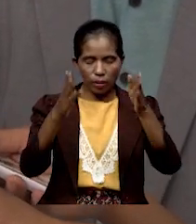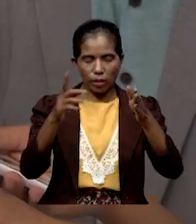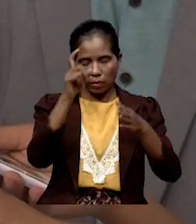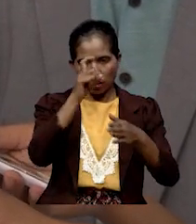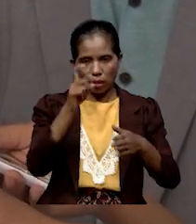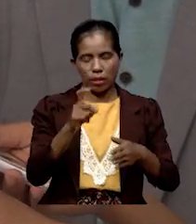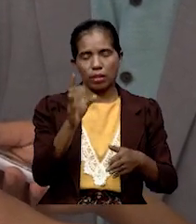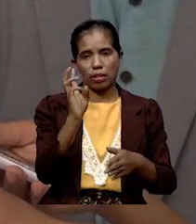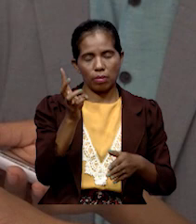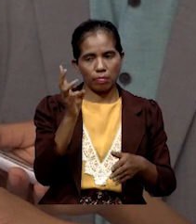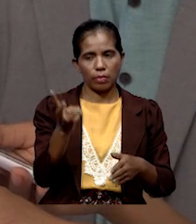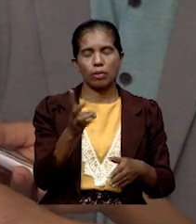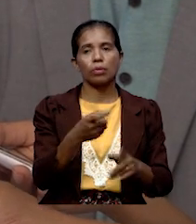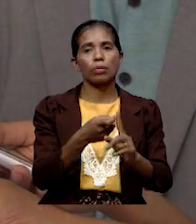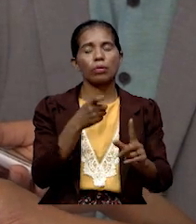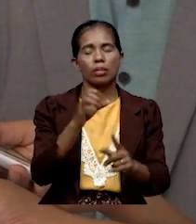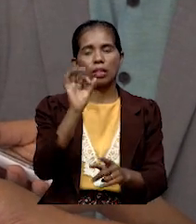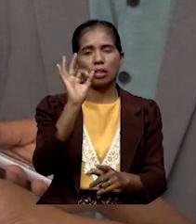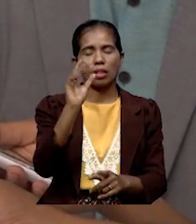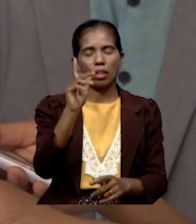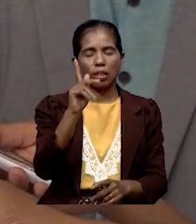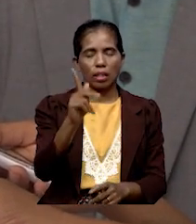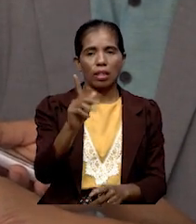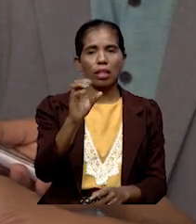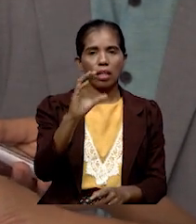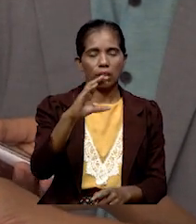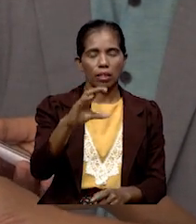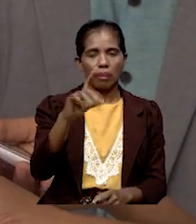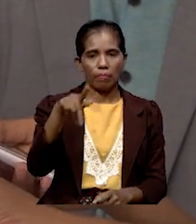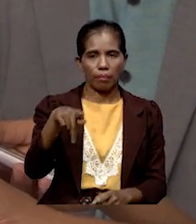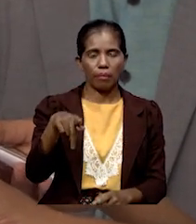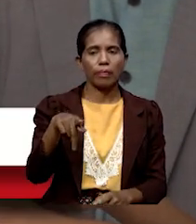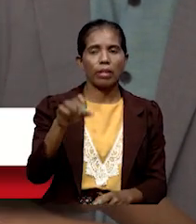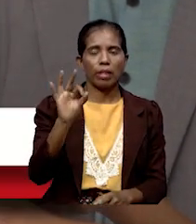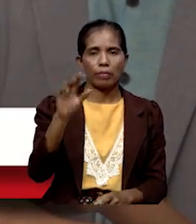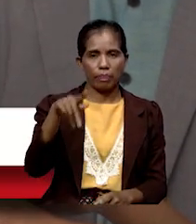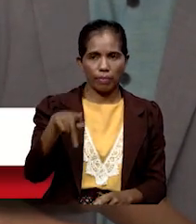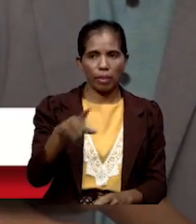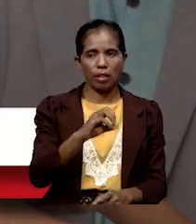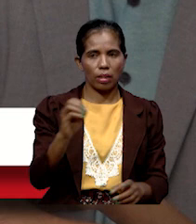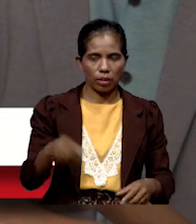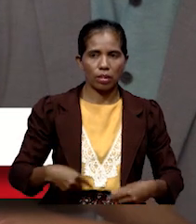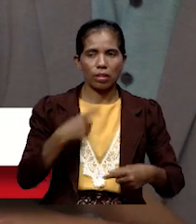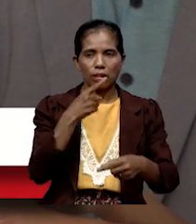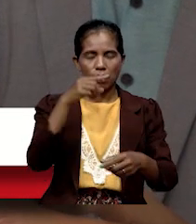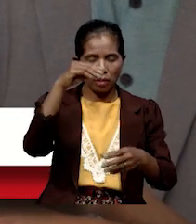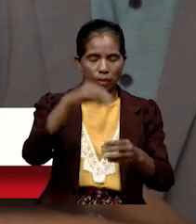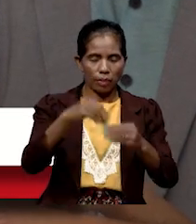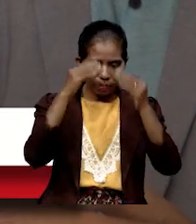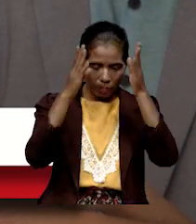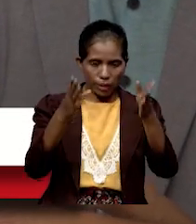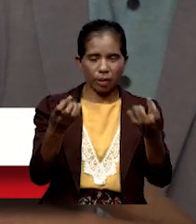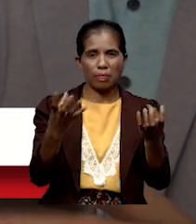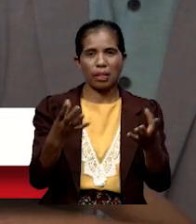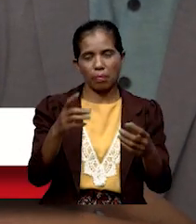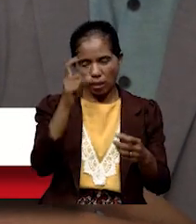função pública, lá até nem cada reforma é obrigatória. Ok? Nem estamos para professores irá. Também professores para que nem que tinham